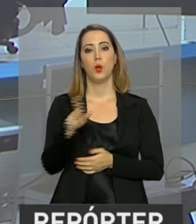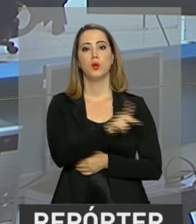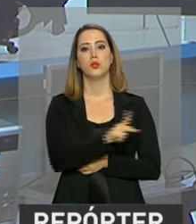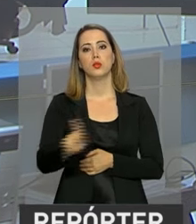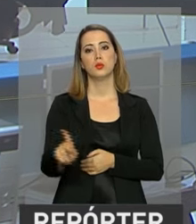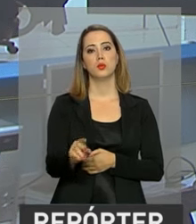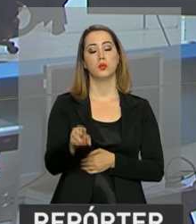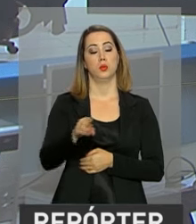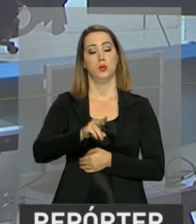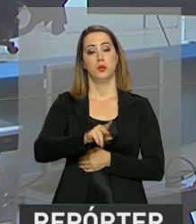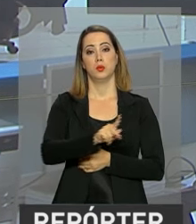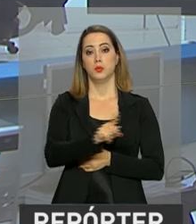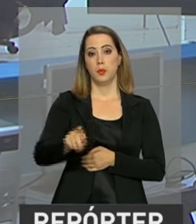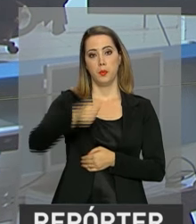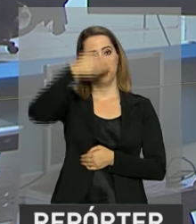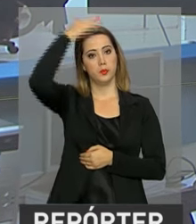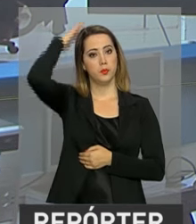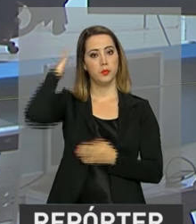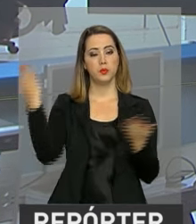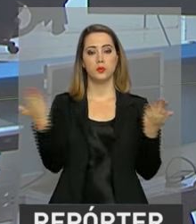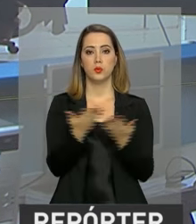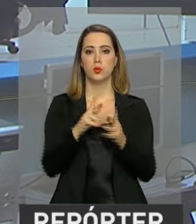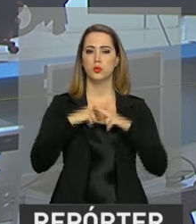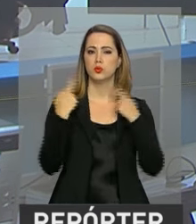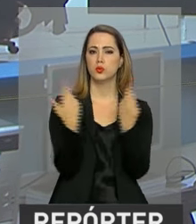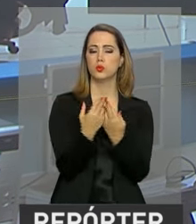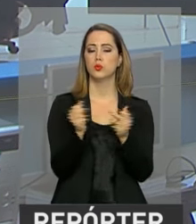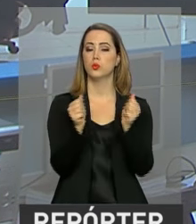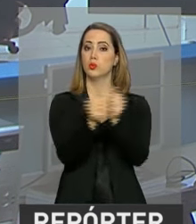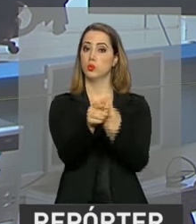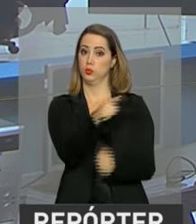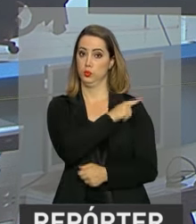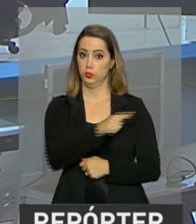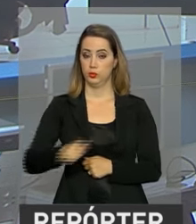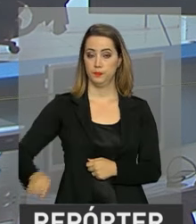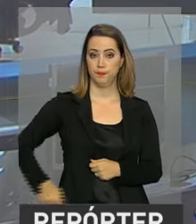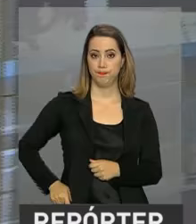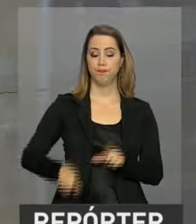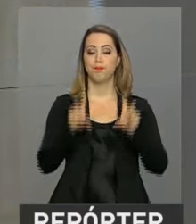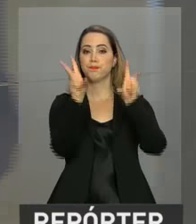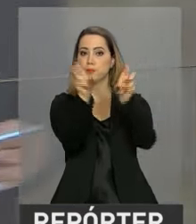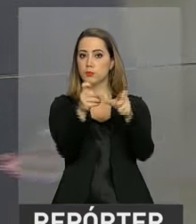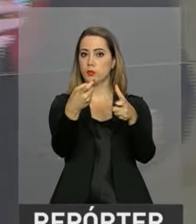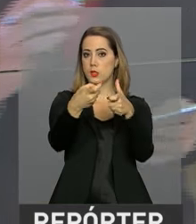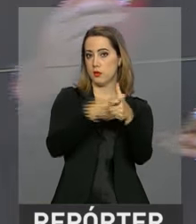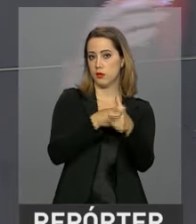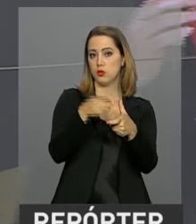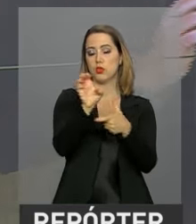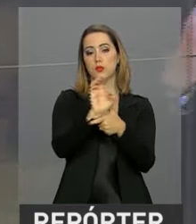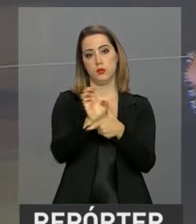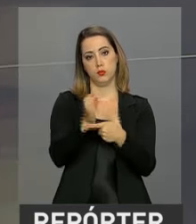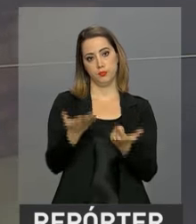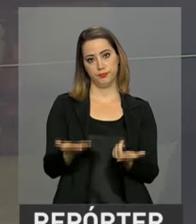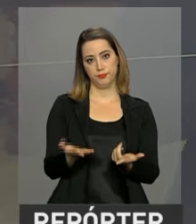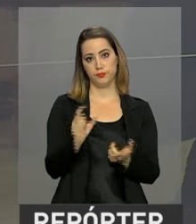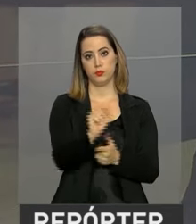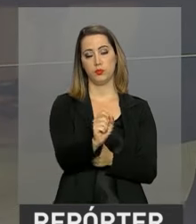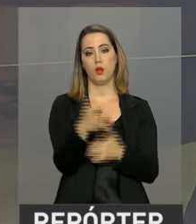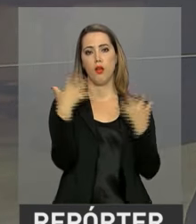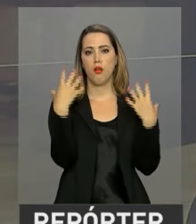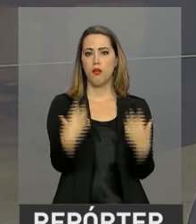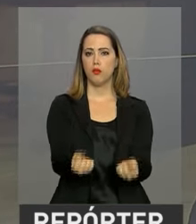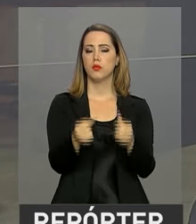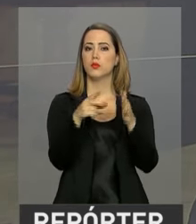Michel Temer se reúne hoje com governadores. O tema desse encontro é a dívida dos estados. Vamos ao vivo ao Palácio do Planalto conversar com a repórter